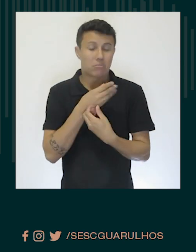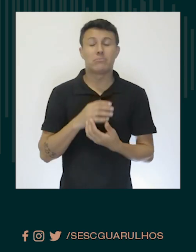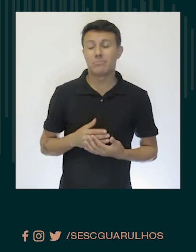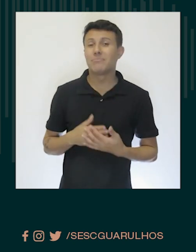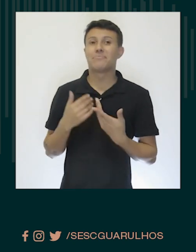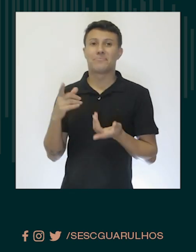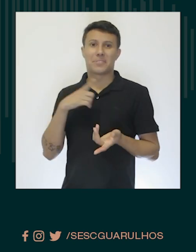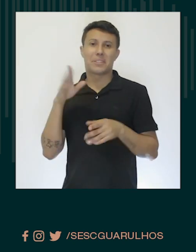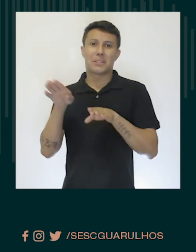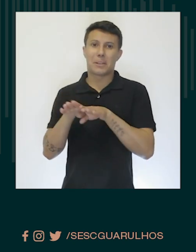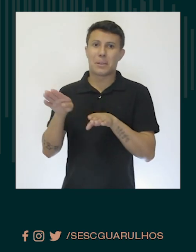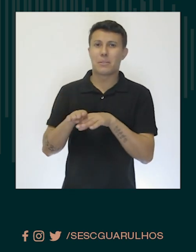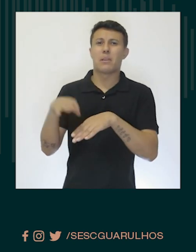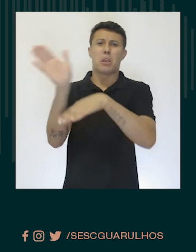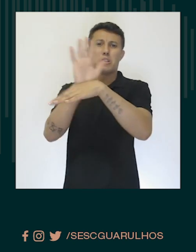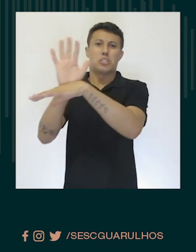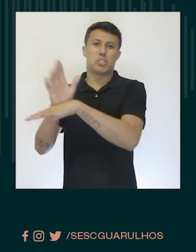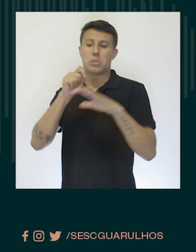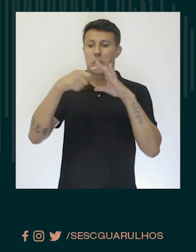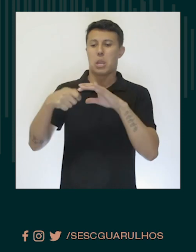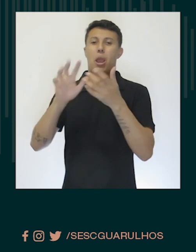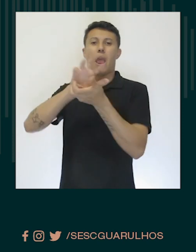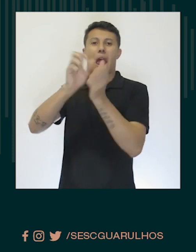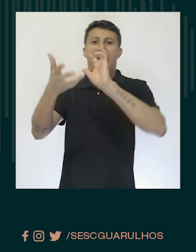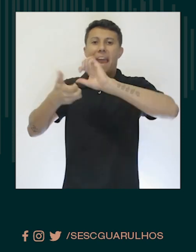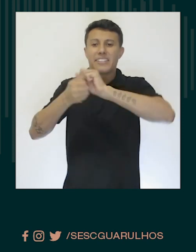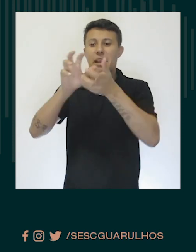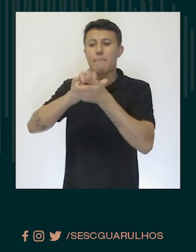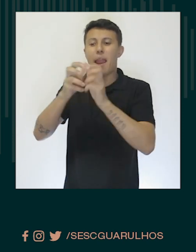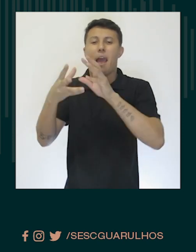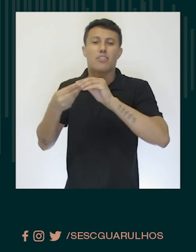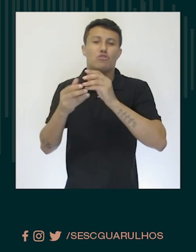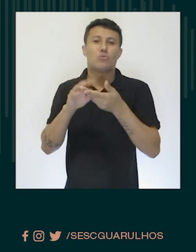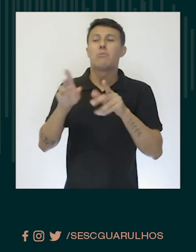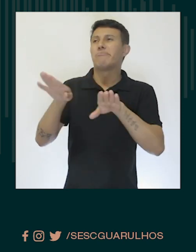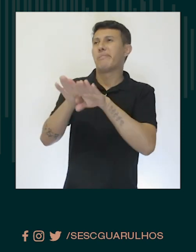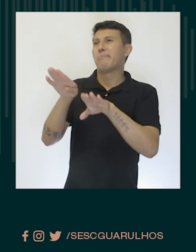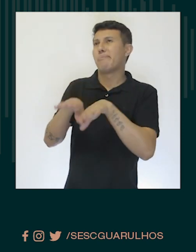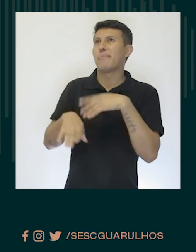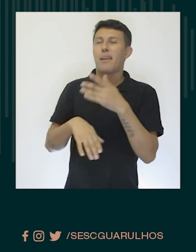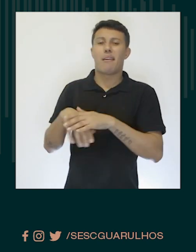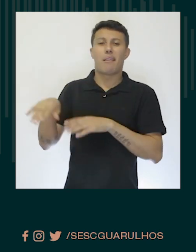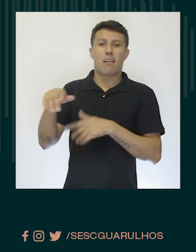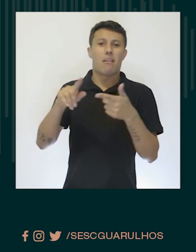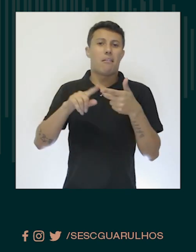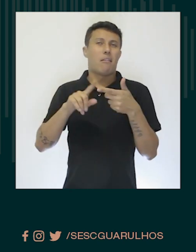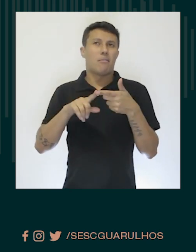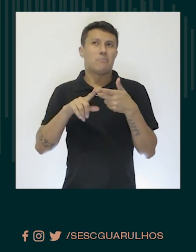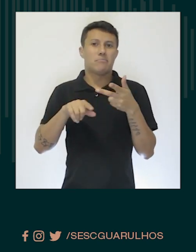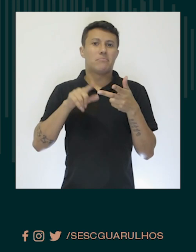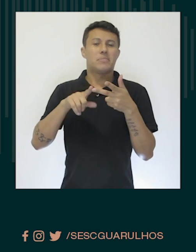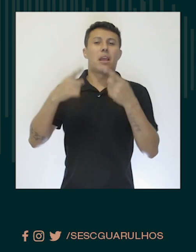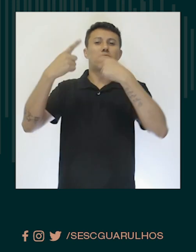cineastas, artistas plásticos, artistas da parte da música, que são diversos, com